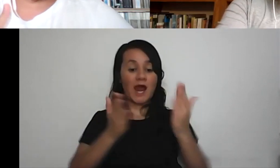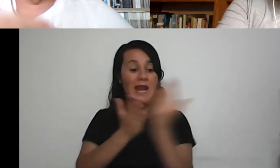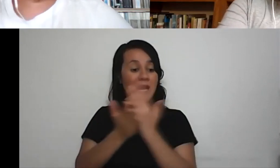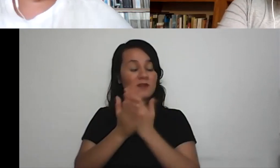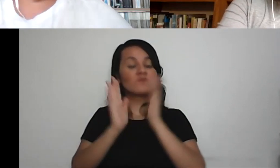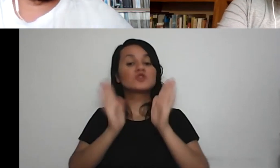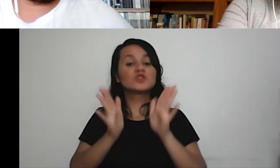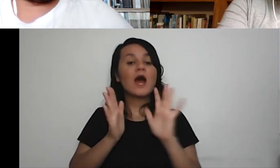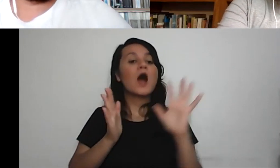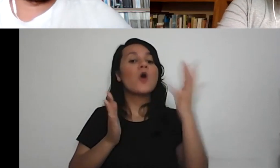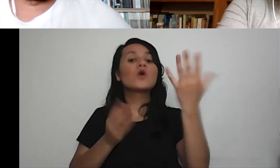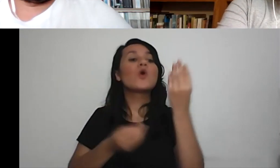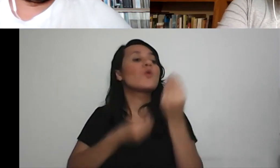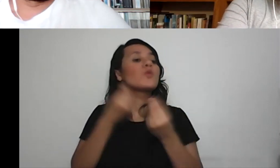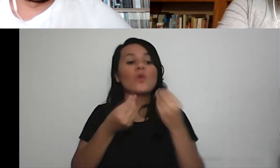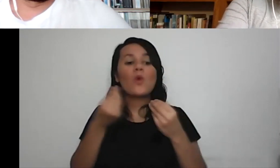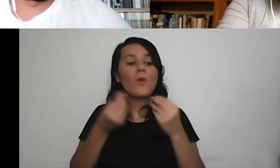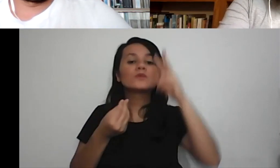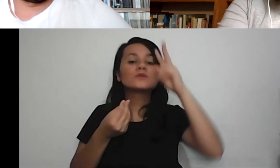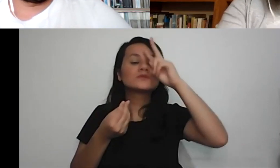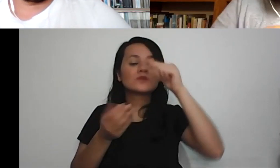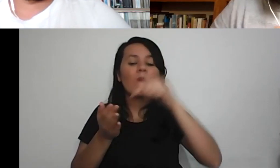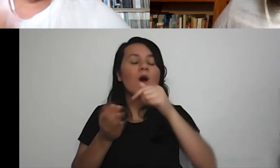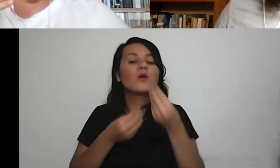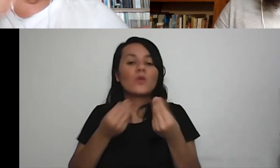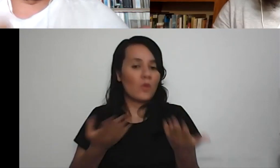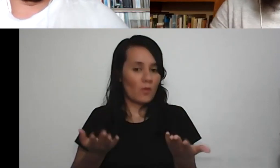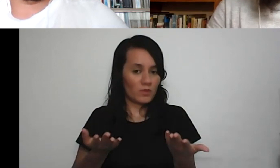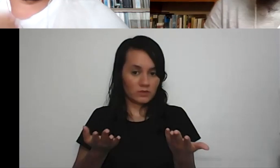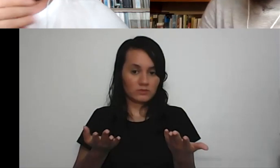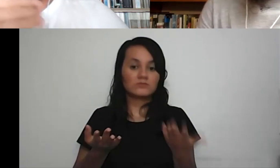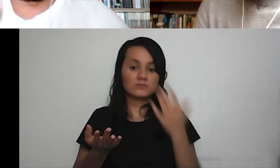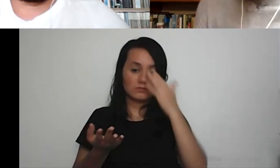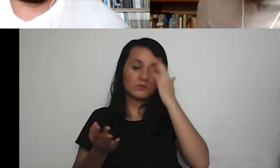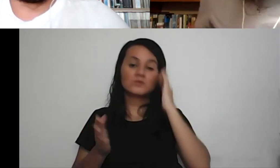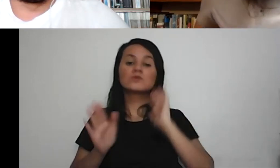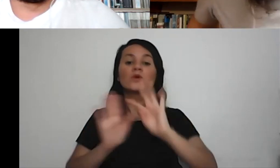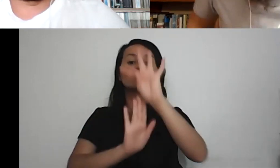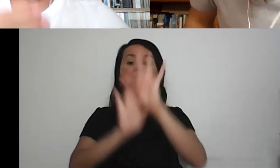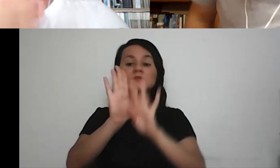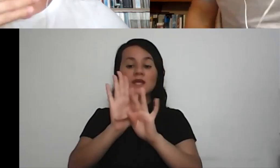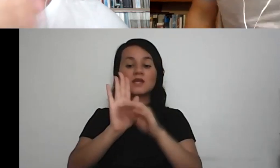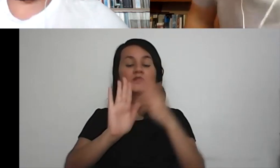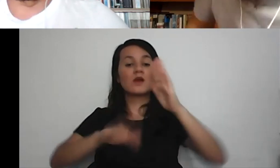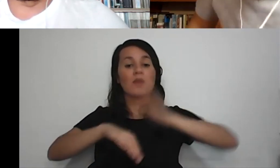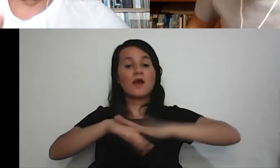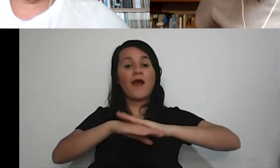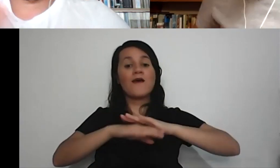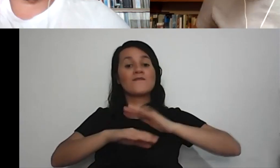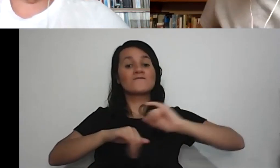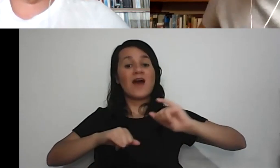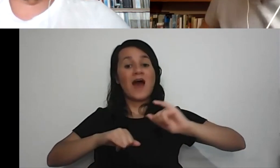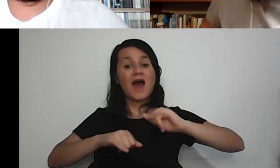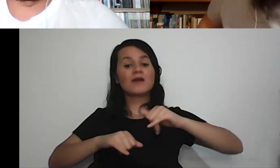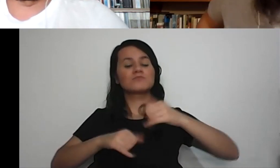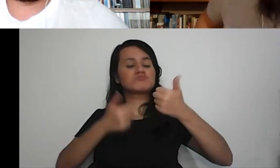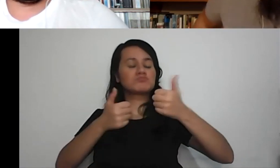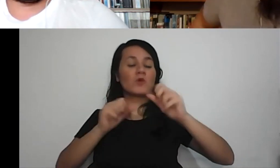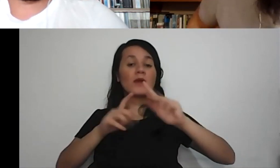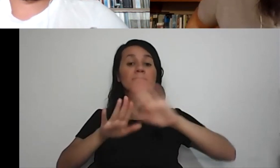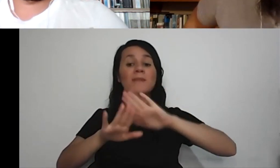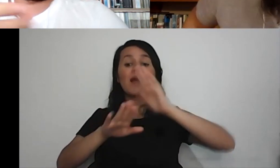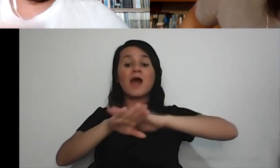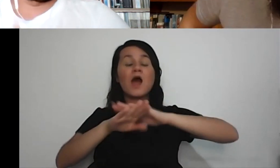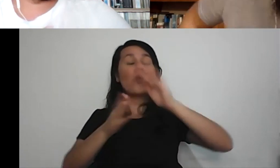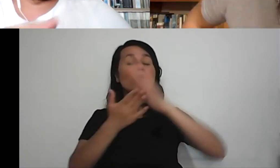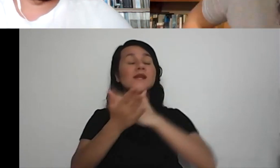que vai acontecer? Como é que é essa história do livro? A história do texto até o livro é uma, mas a história do livro até o leitor,